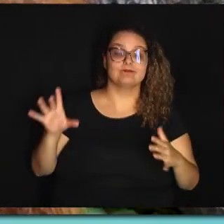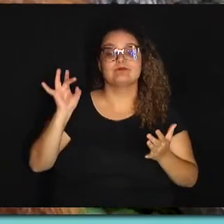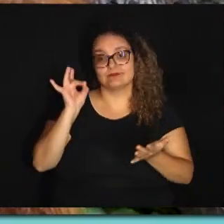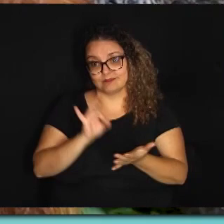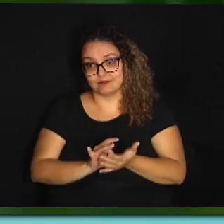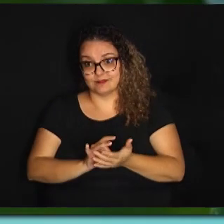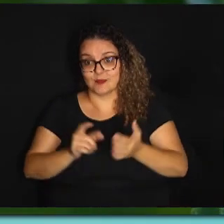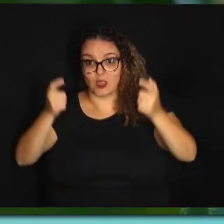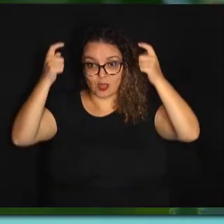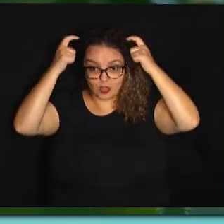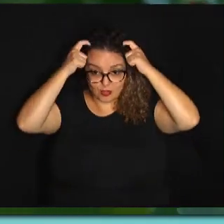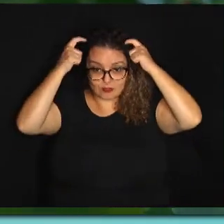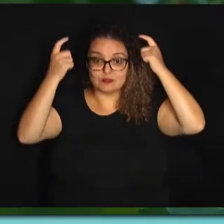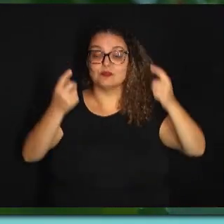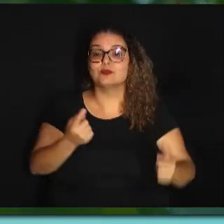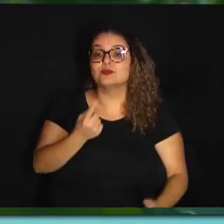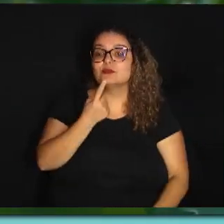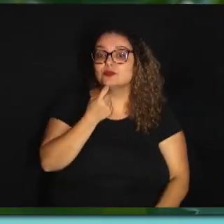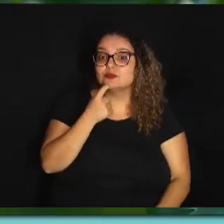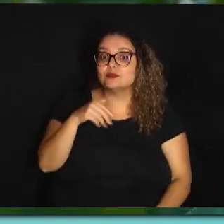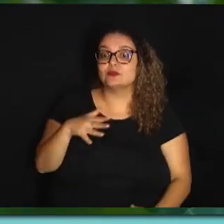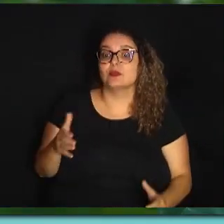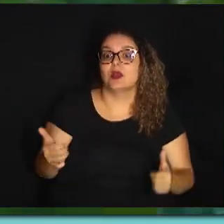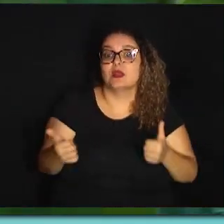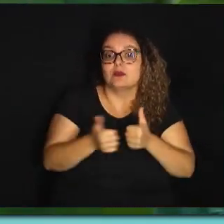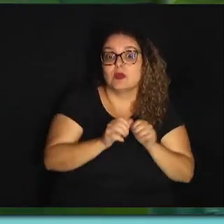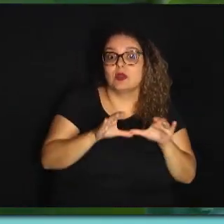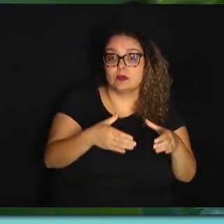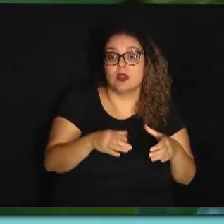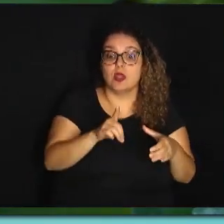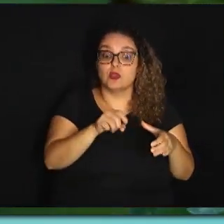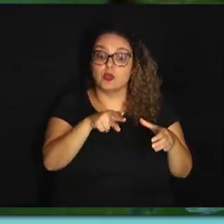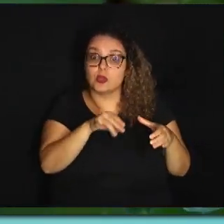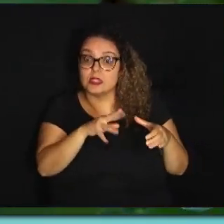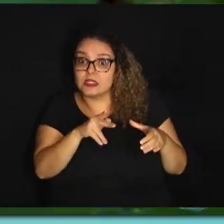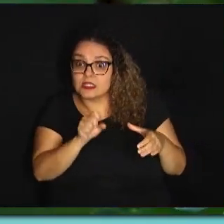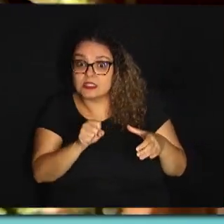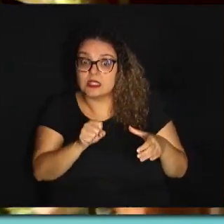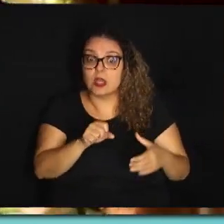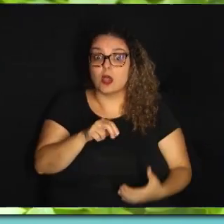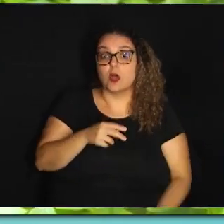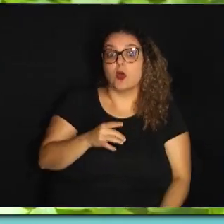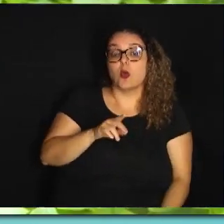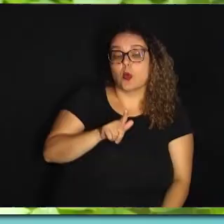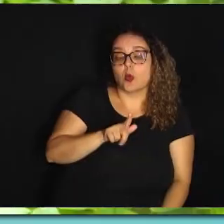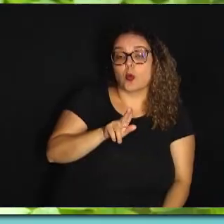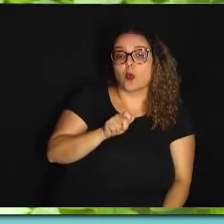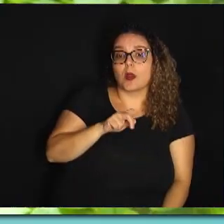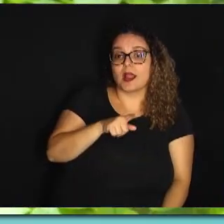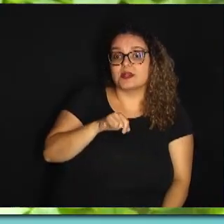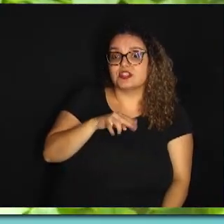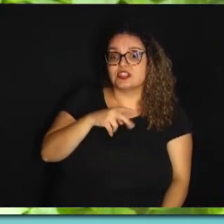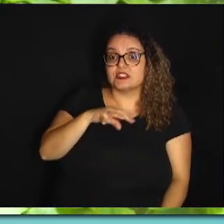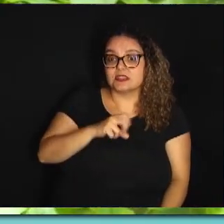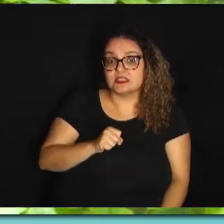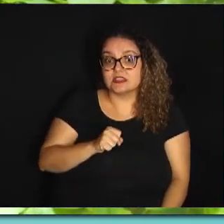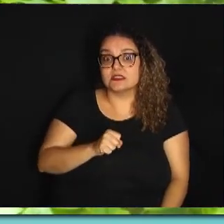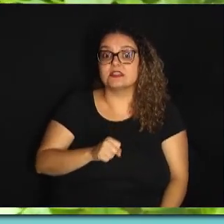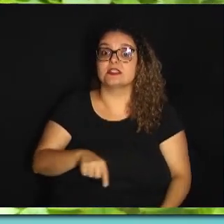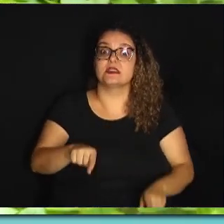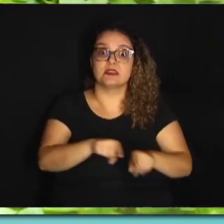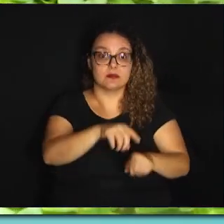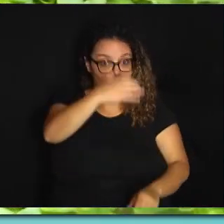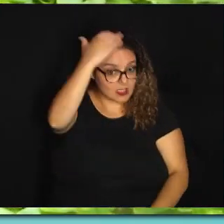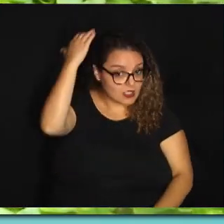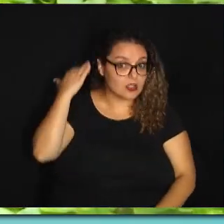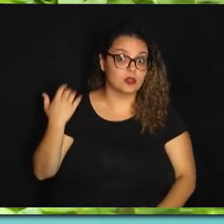estão relacionadas. E, de fato, o panda vermelho está mais próximo do grupo que inclui as doninhas, os guaxinins e